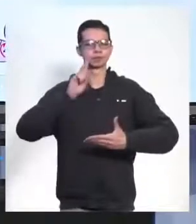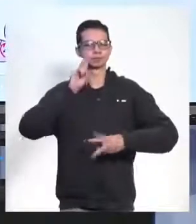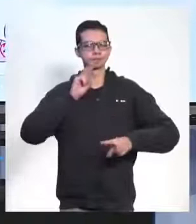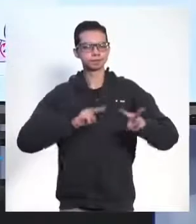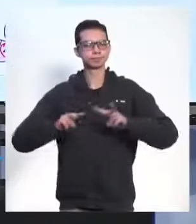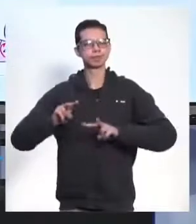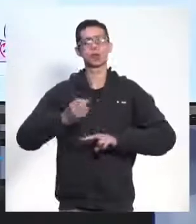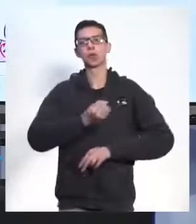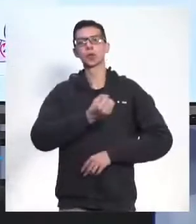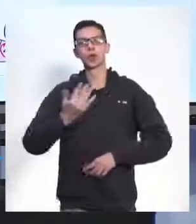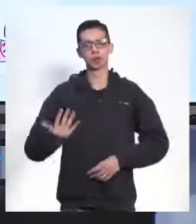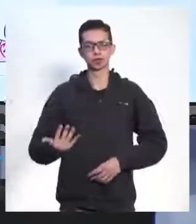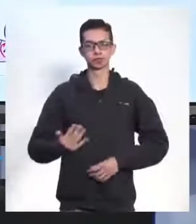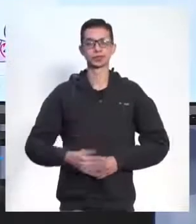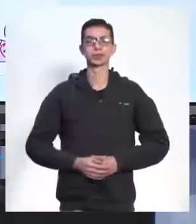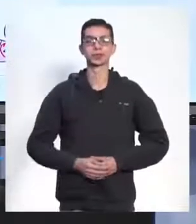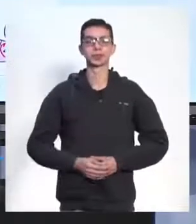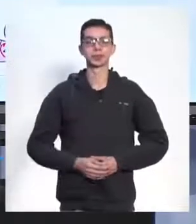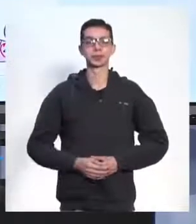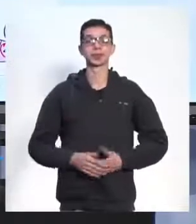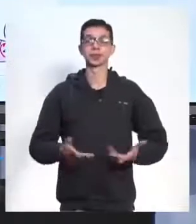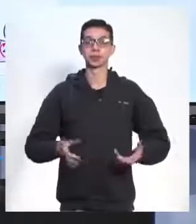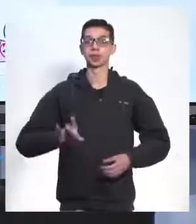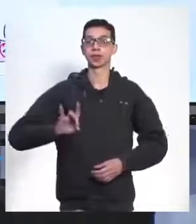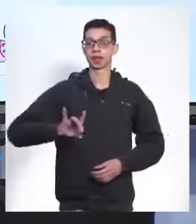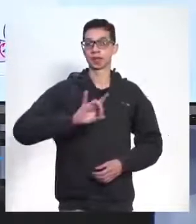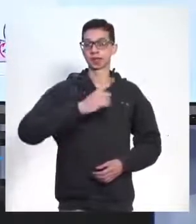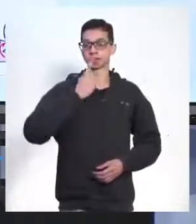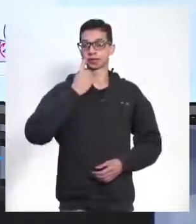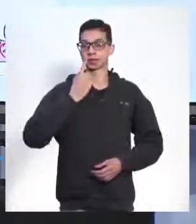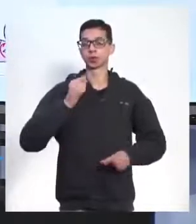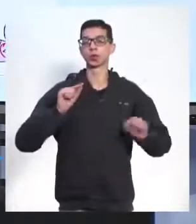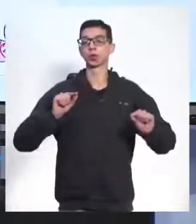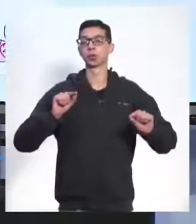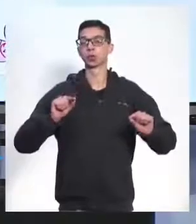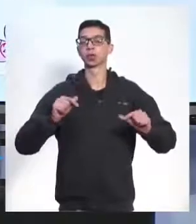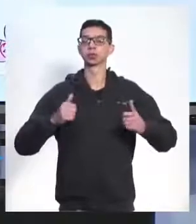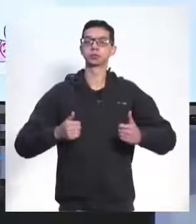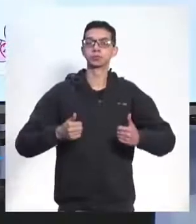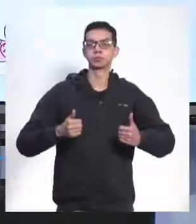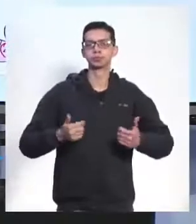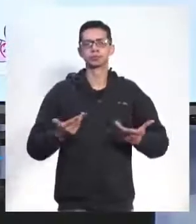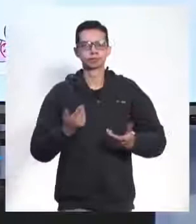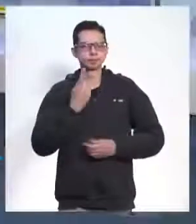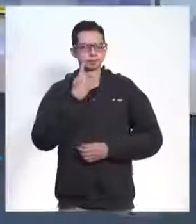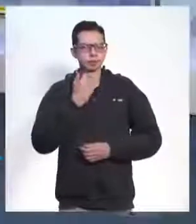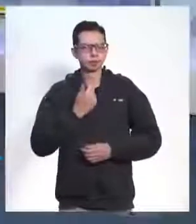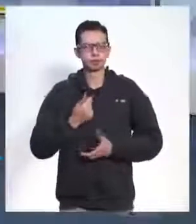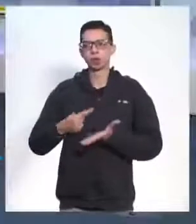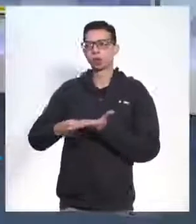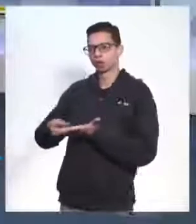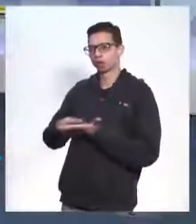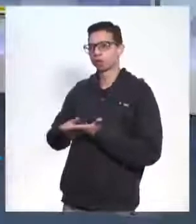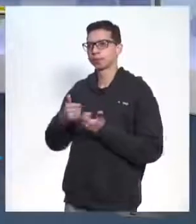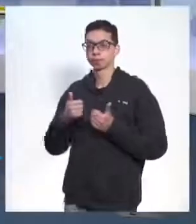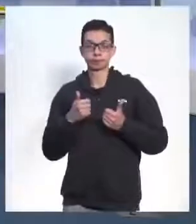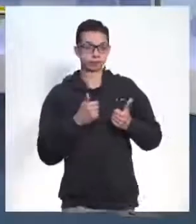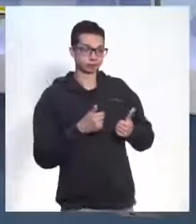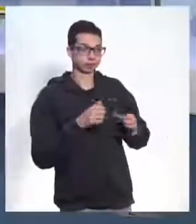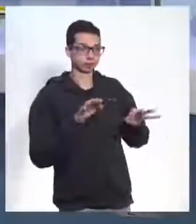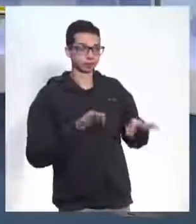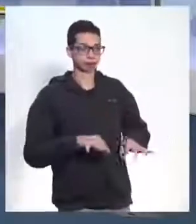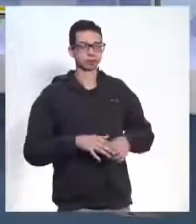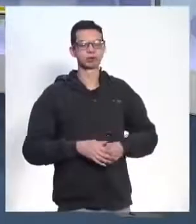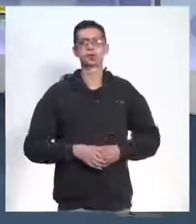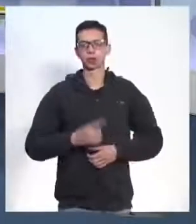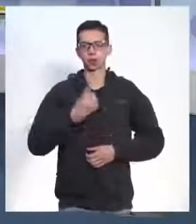essa pontuação, né, aí cada um vê e aí vamos ver o que vai dar. Combinado. Beleza? Vamos Certo. tentar aqui, ó, trouxe o dado de novo aqui,